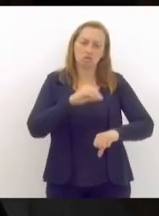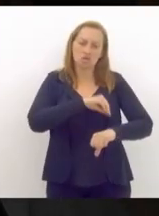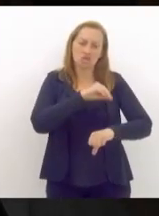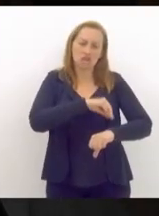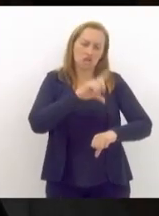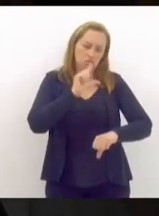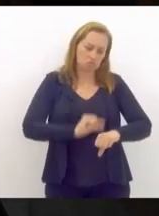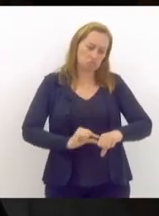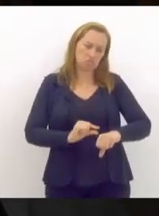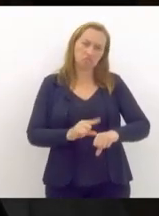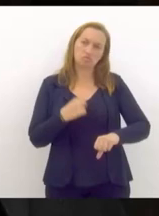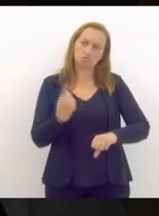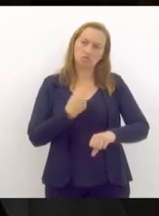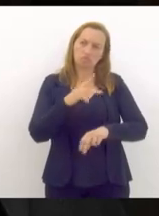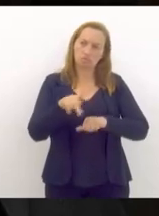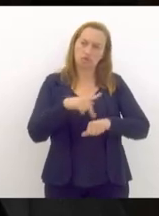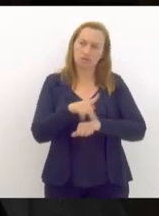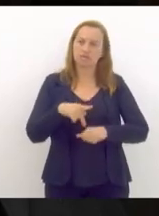no nosso país.